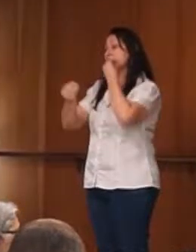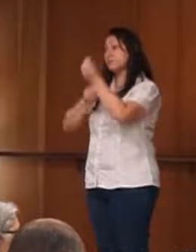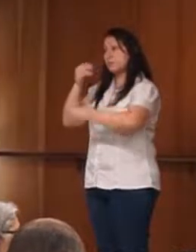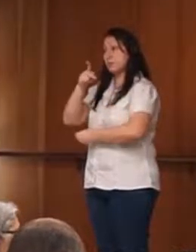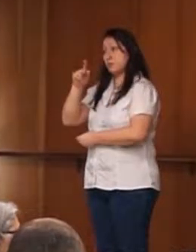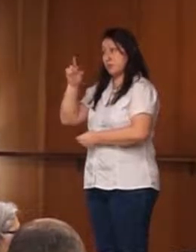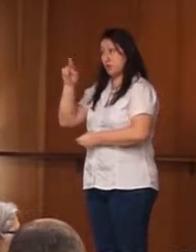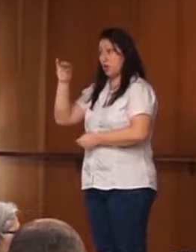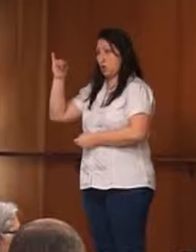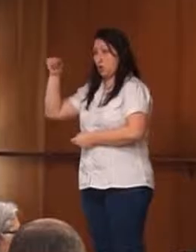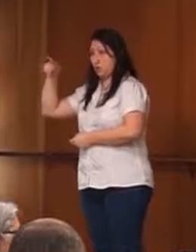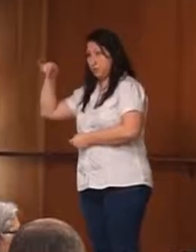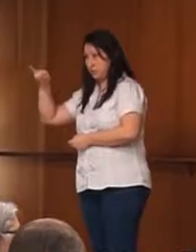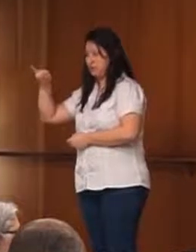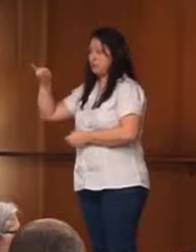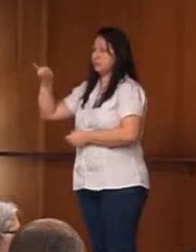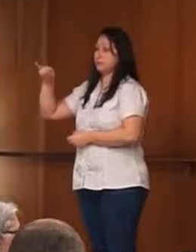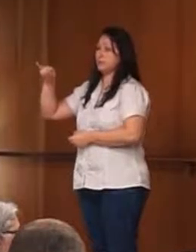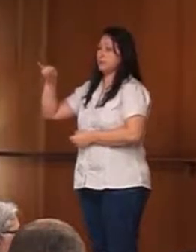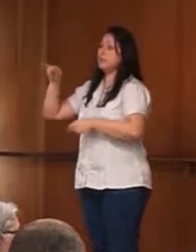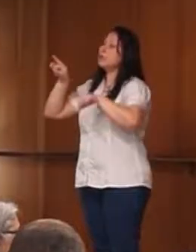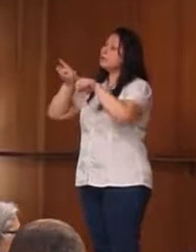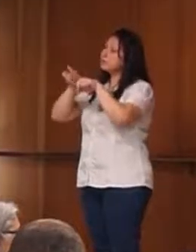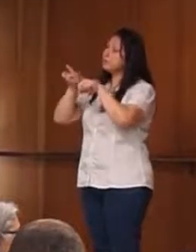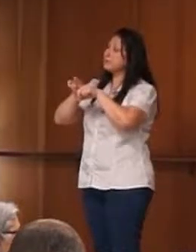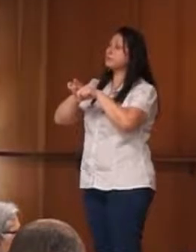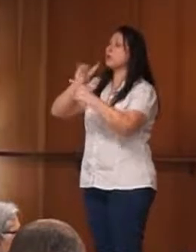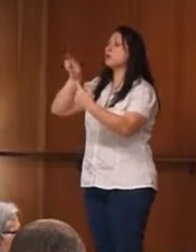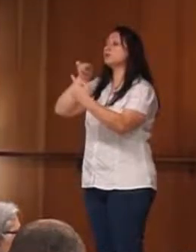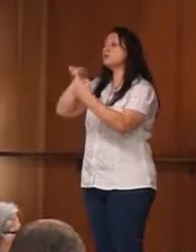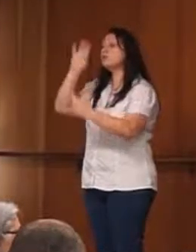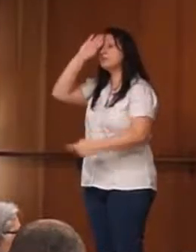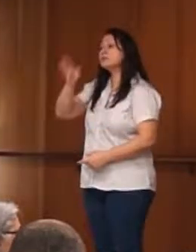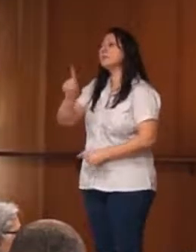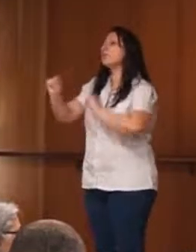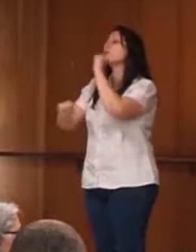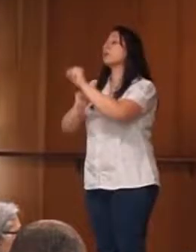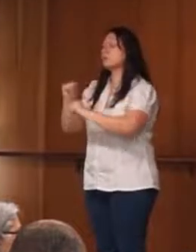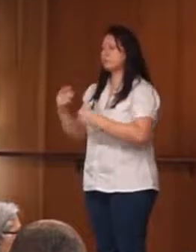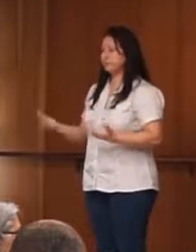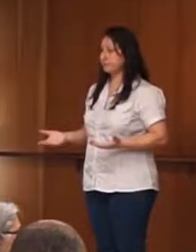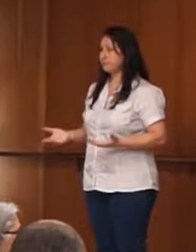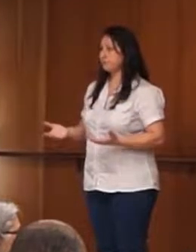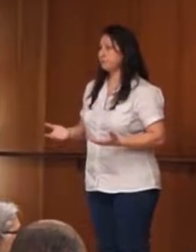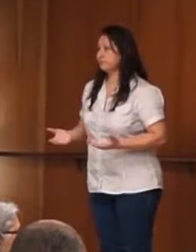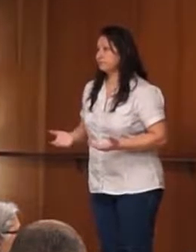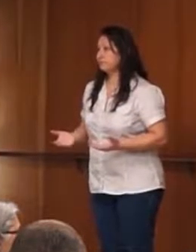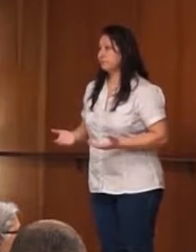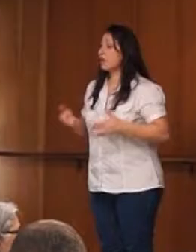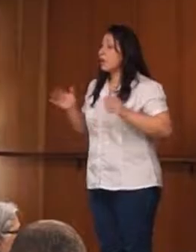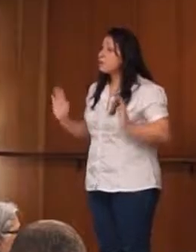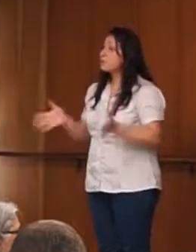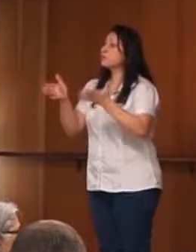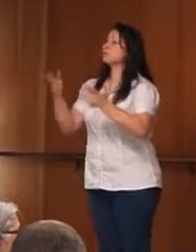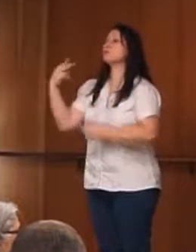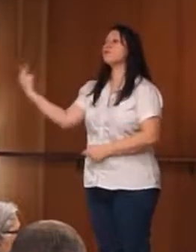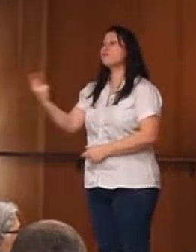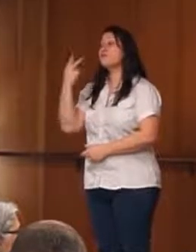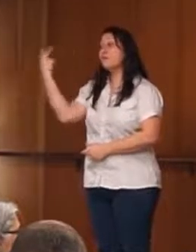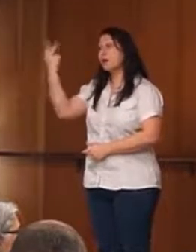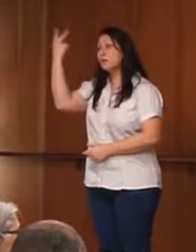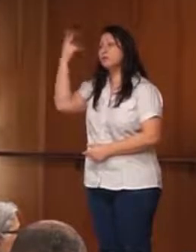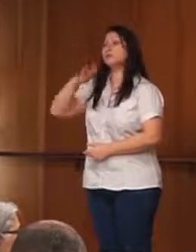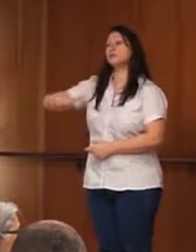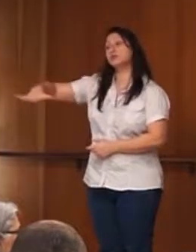demandada, o objetivo fundamental na nossa expectativa é a promoção da valorização do